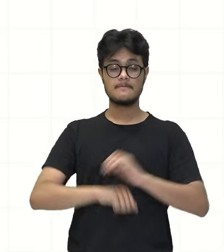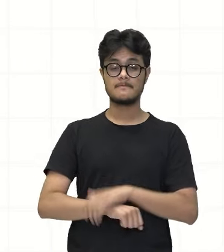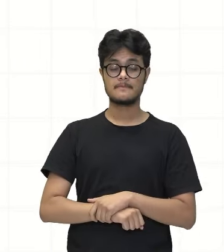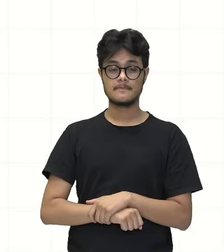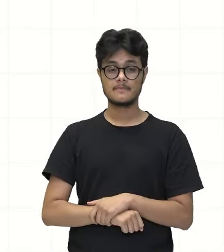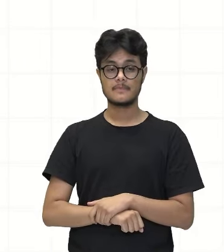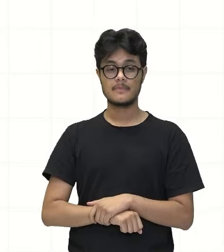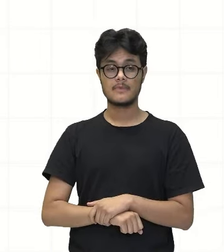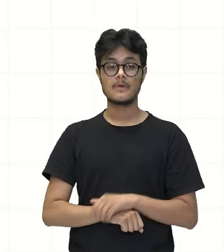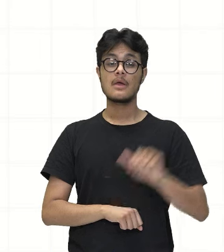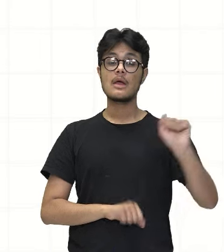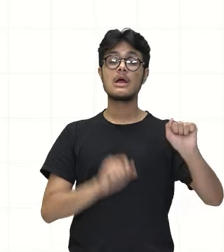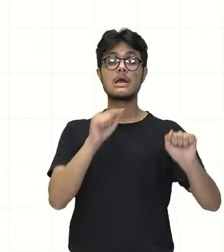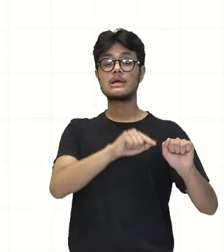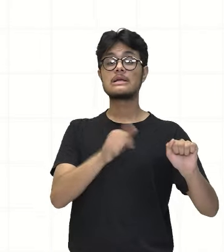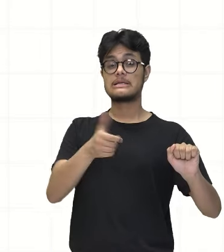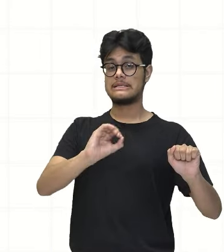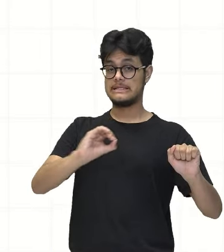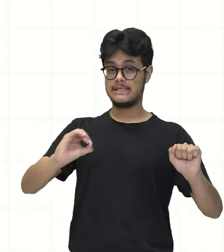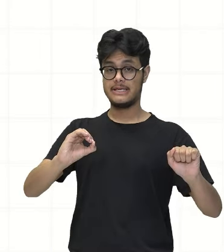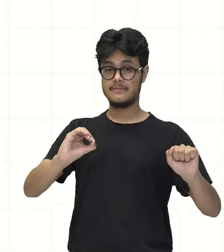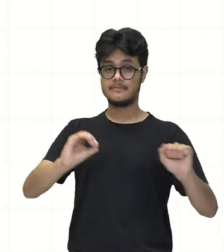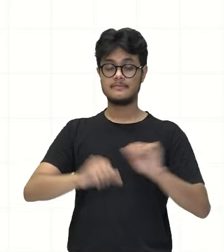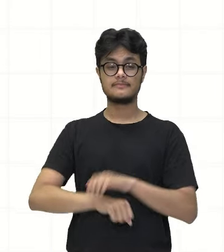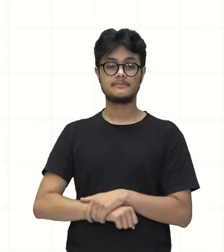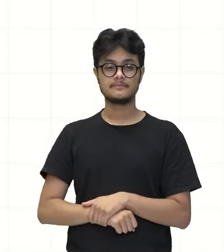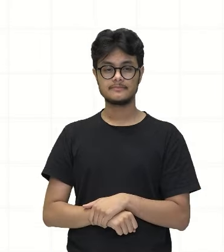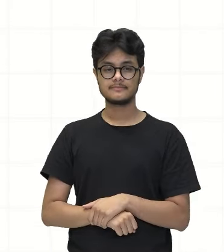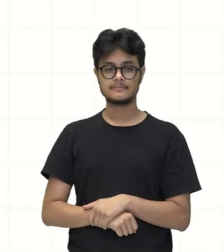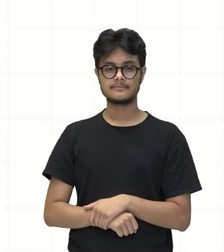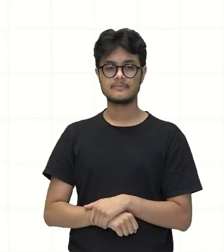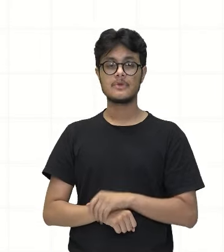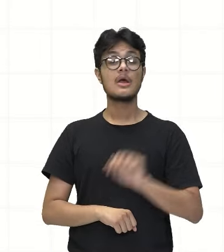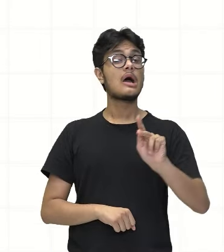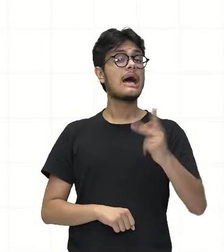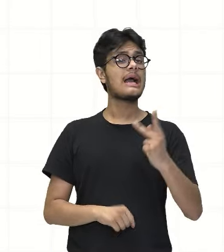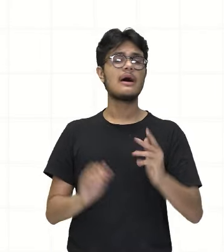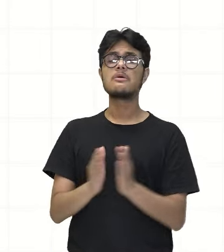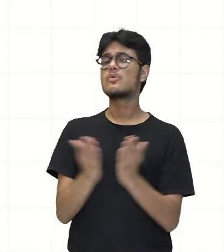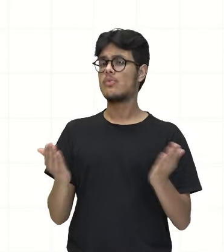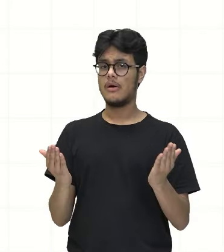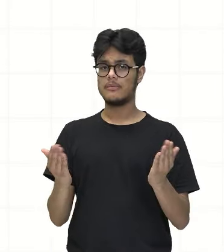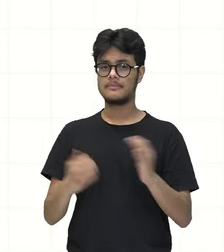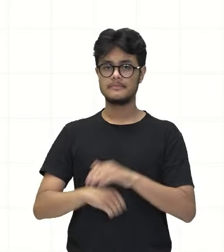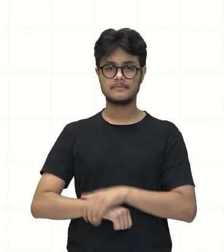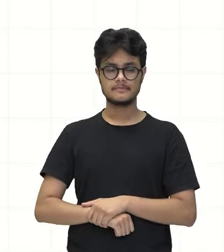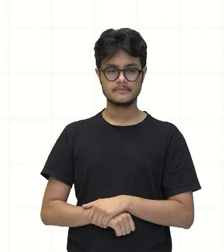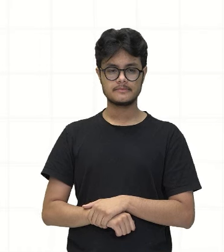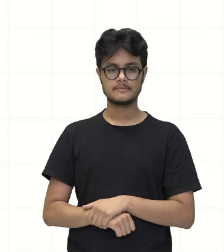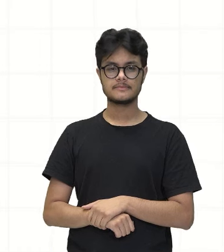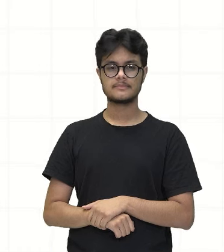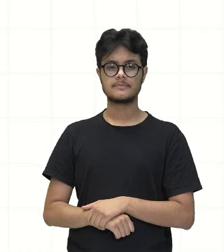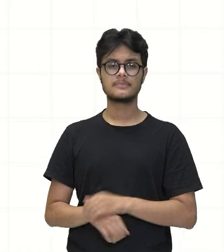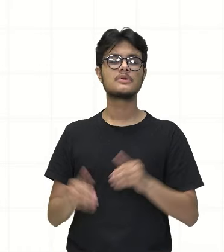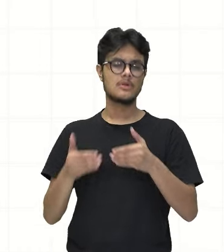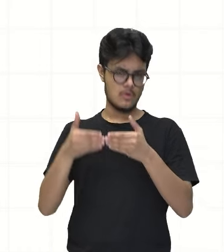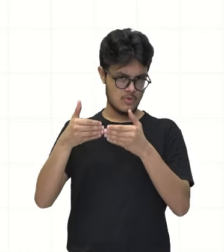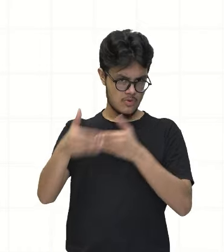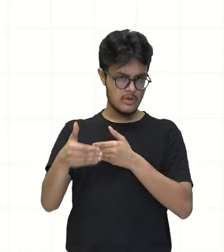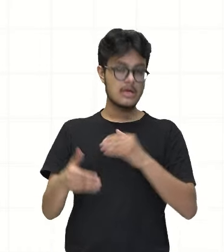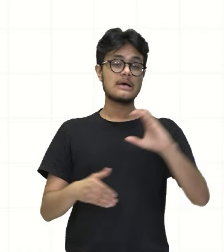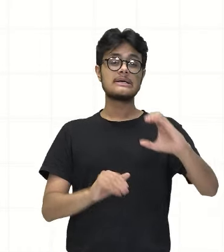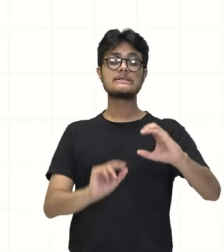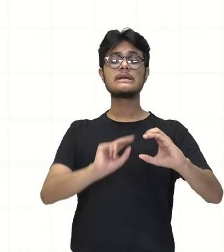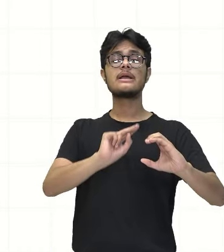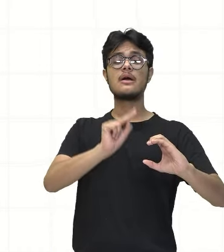a hipotenusa A é igual a 100, e ele quer saber a altura. Então, vou começar com a fórmula de C ao